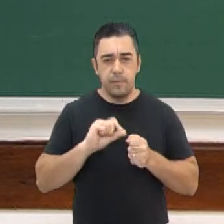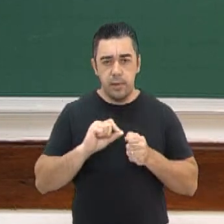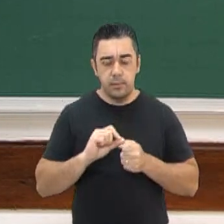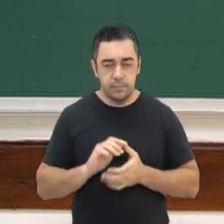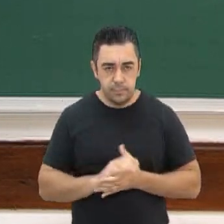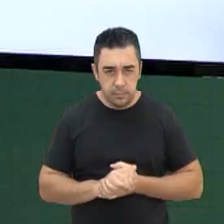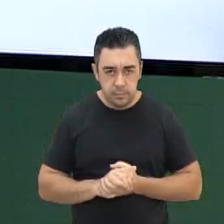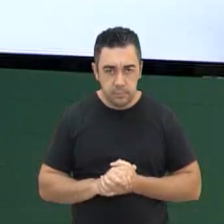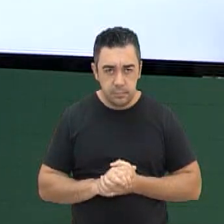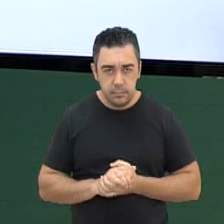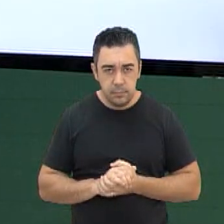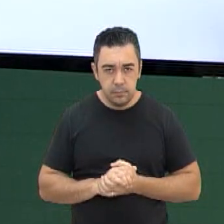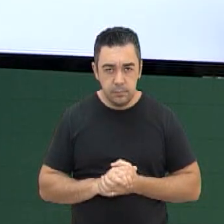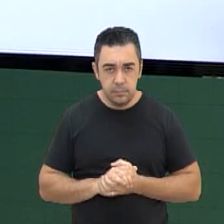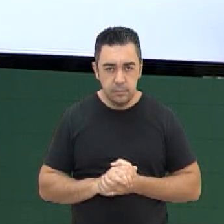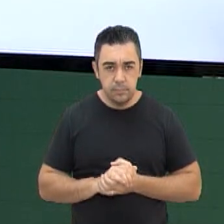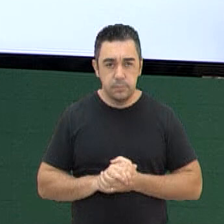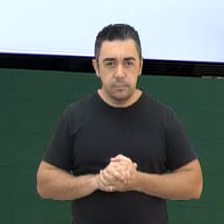anteriormente.